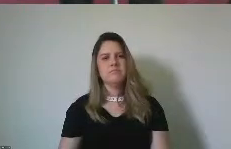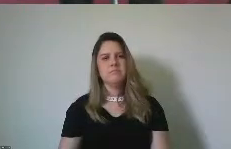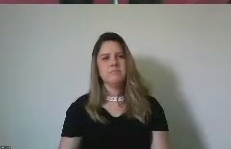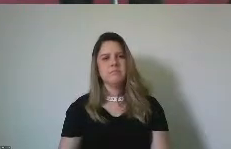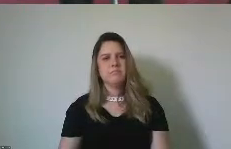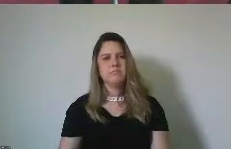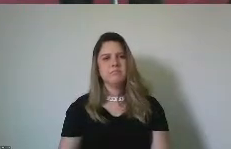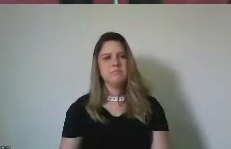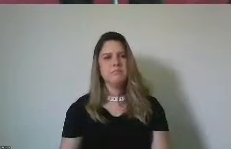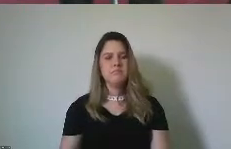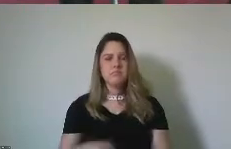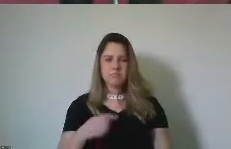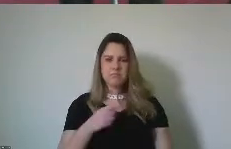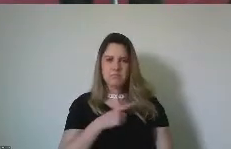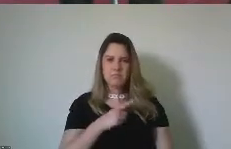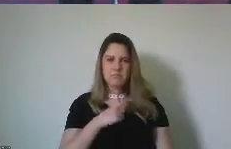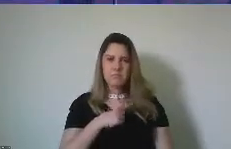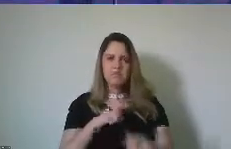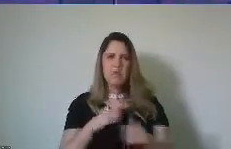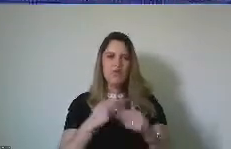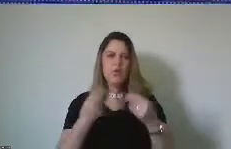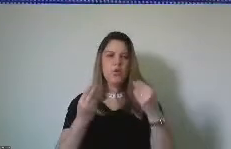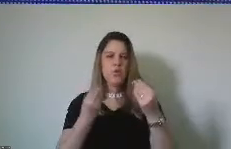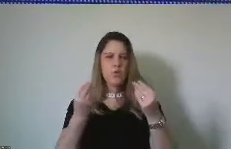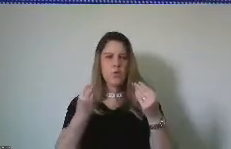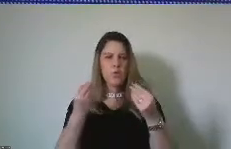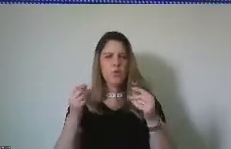em termos de ambiente competitivo